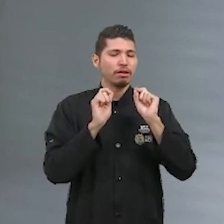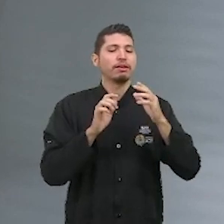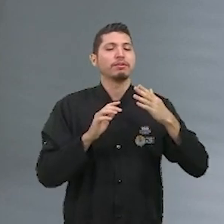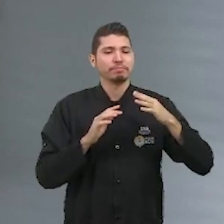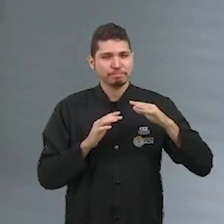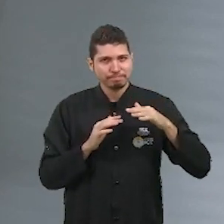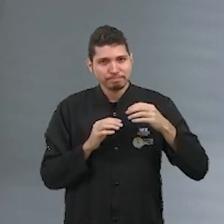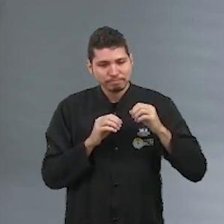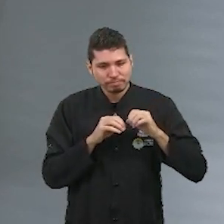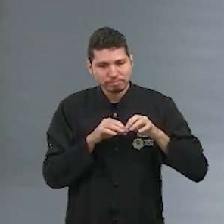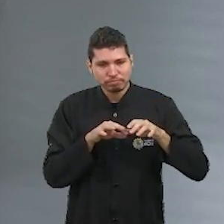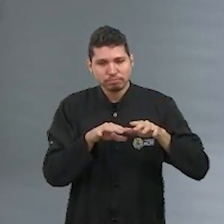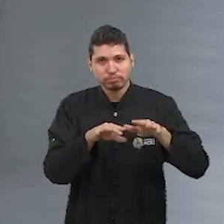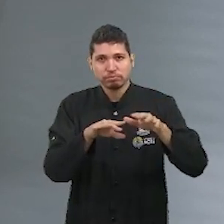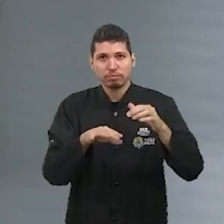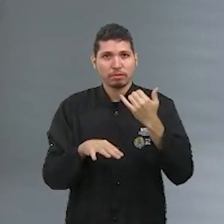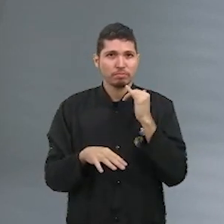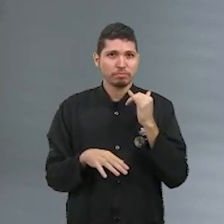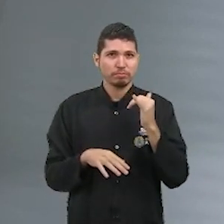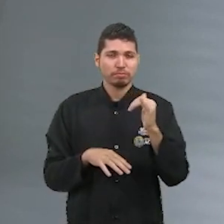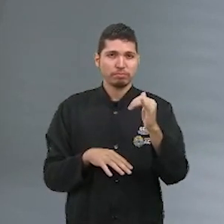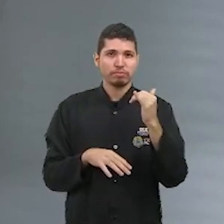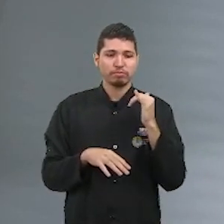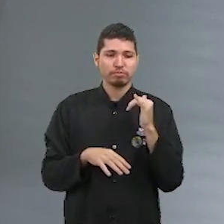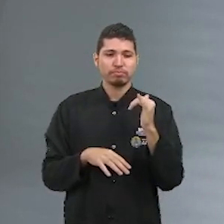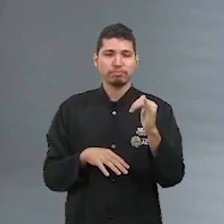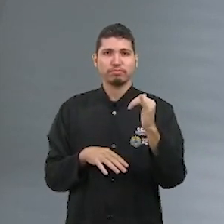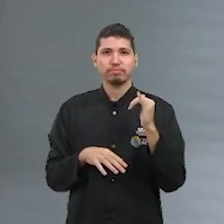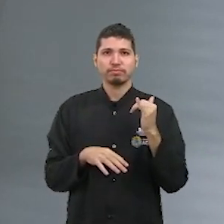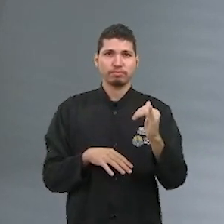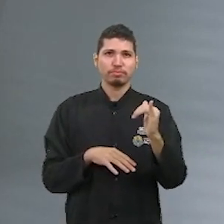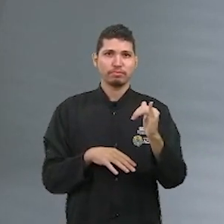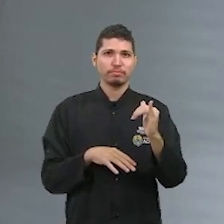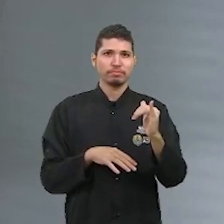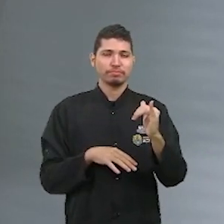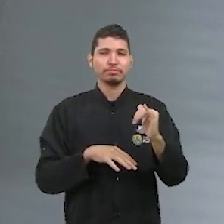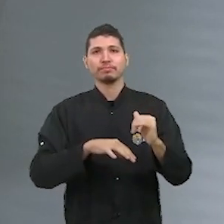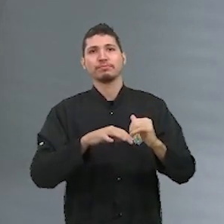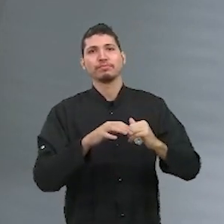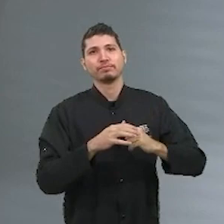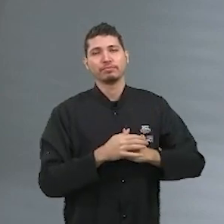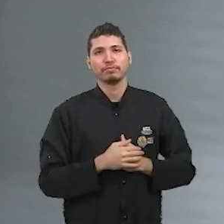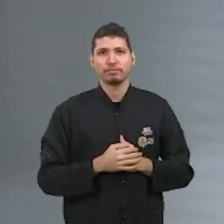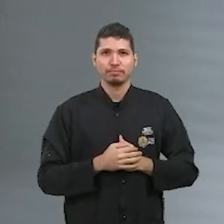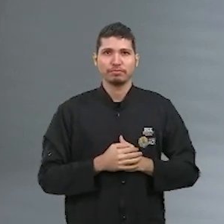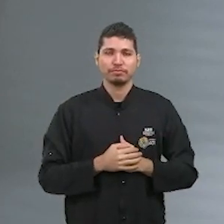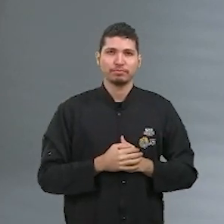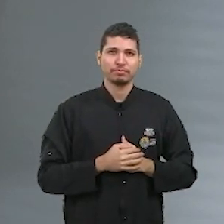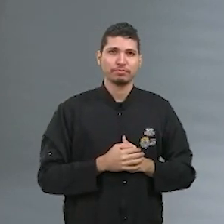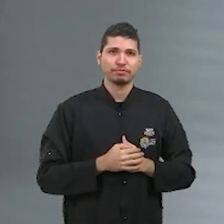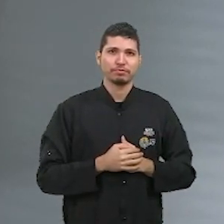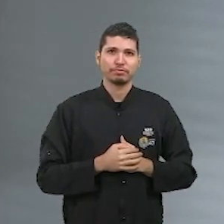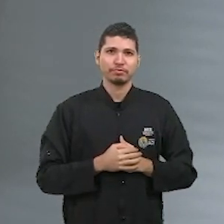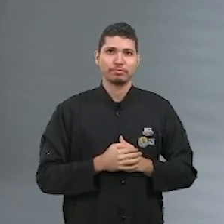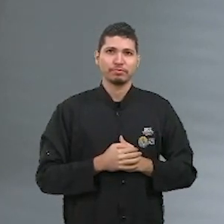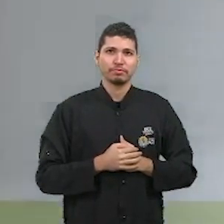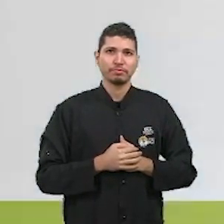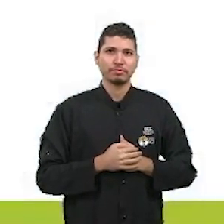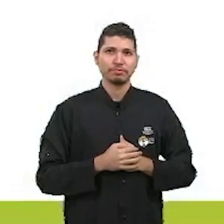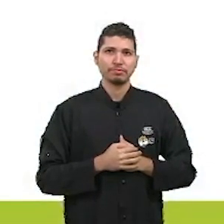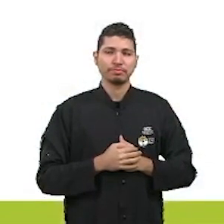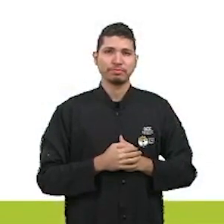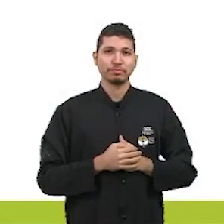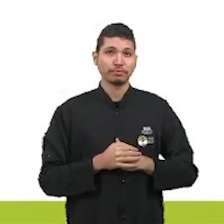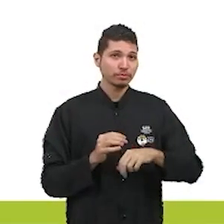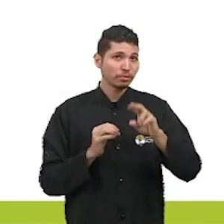é um pouco diferente ele é diferente ali da FEM, que é o E, tudo bem? E ele coloca assim,